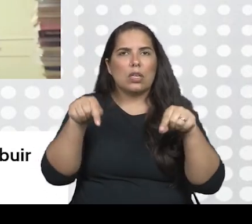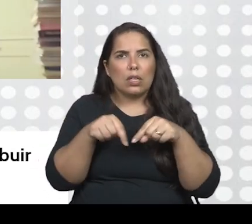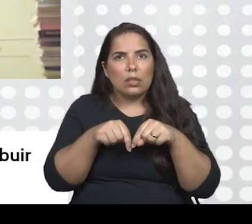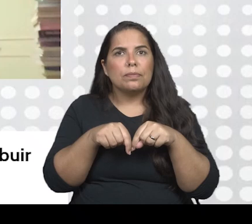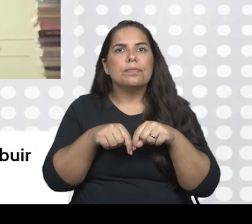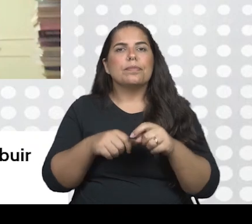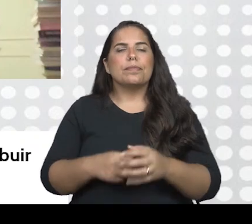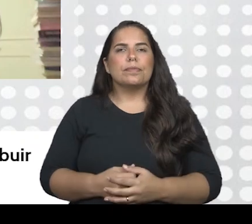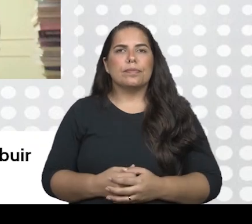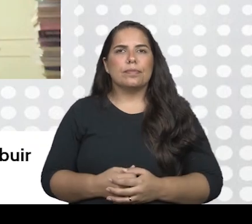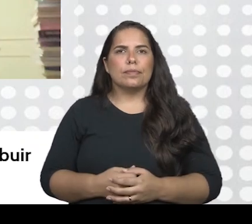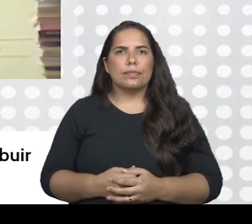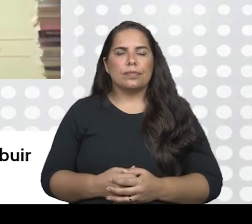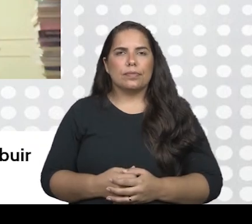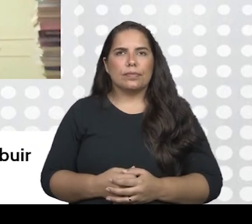aula,